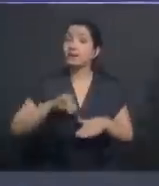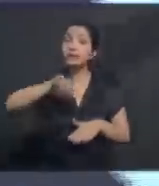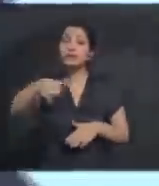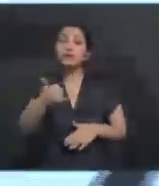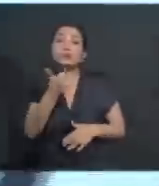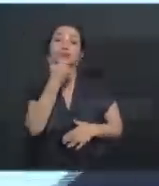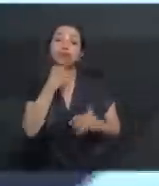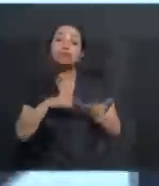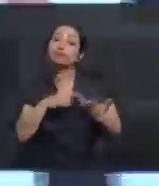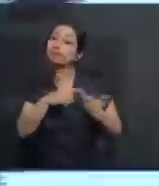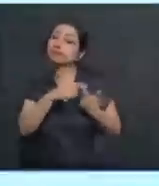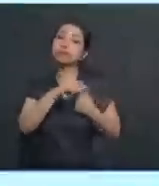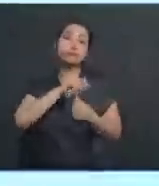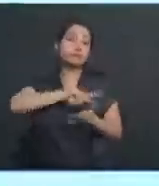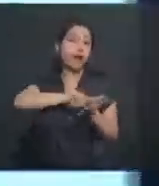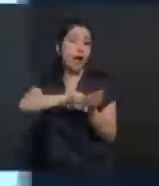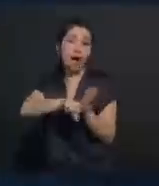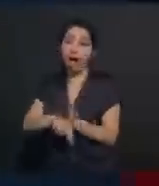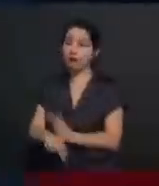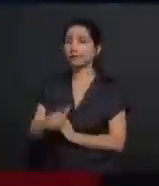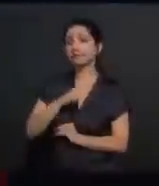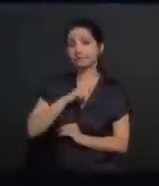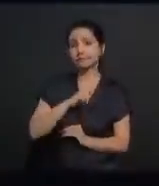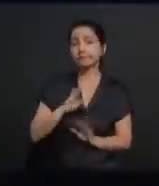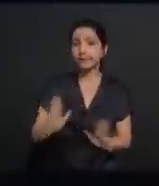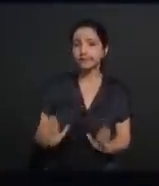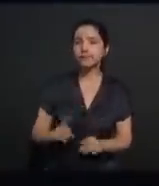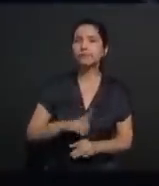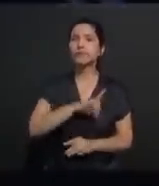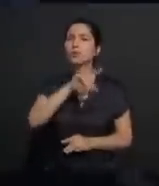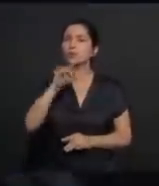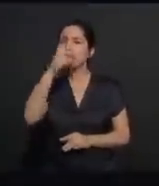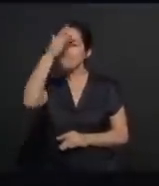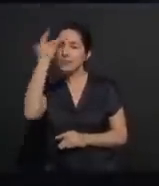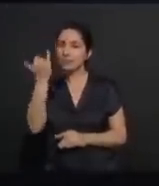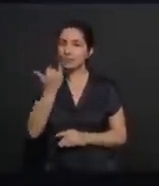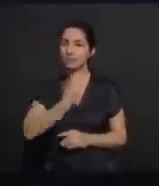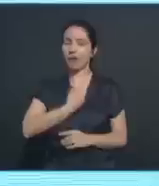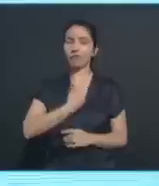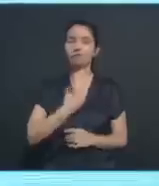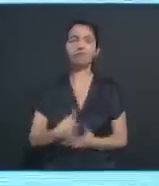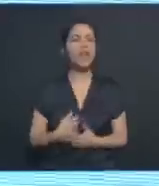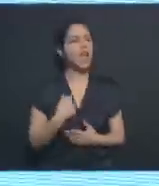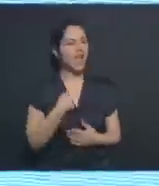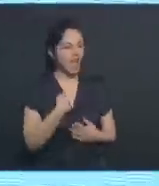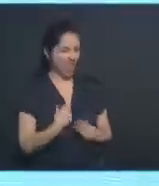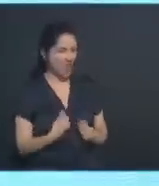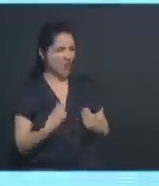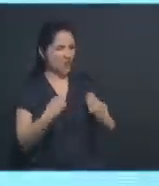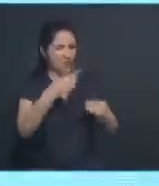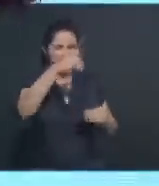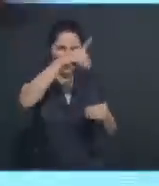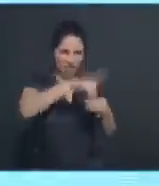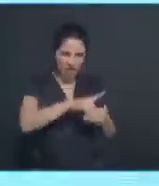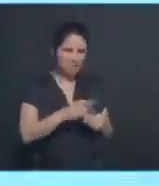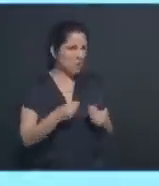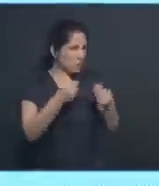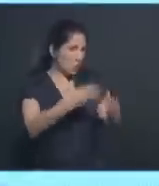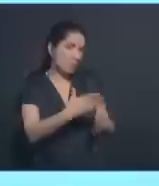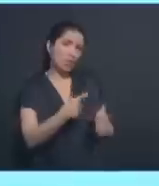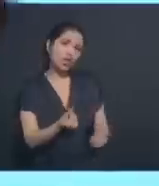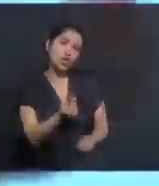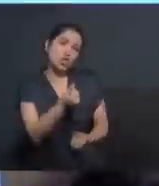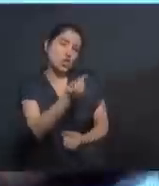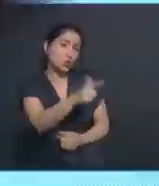infiel? Você vai ter a desculpa. Um dia uma pessoa falou para mim: eu não dou dízimo porque eu não tenho dinheiro. Eu falei: você quase